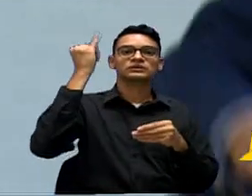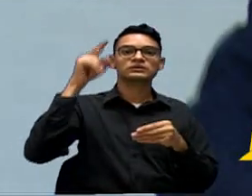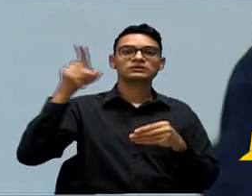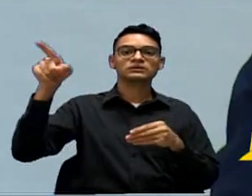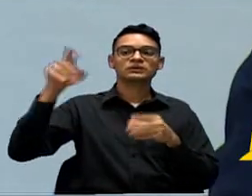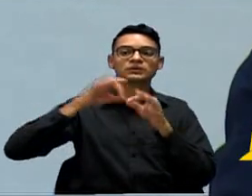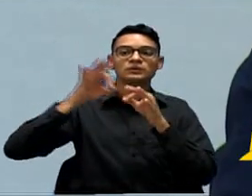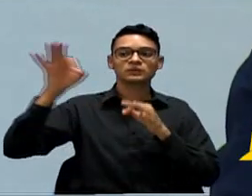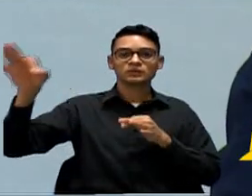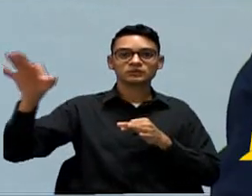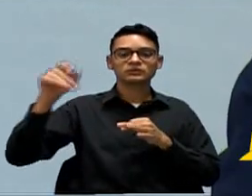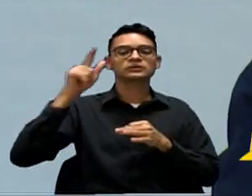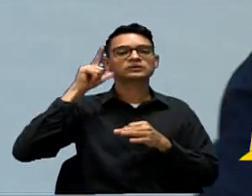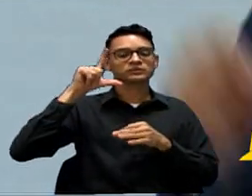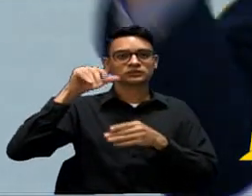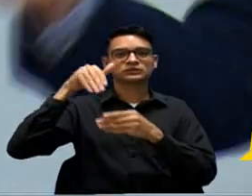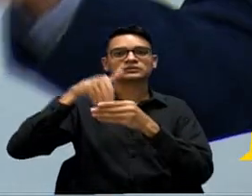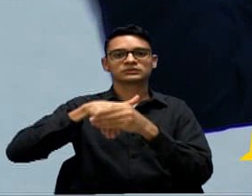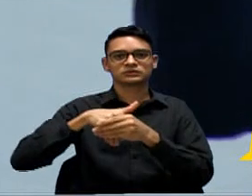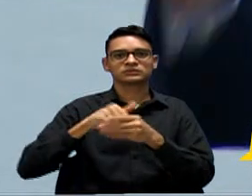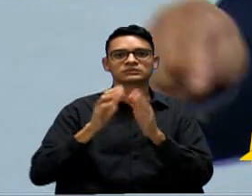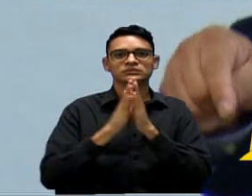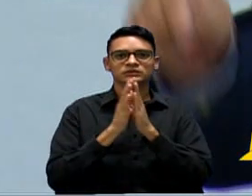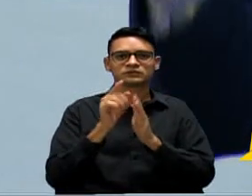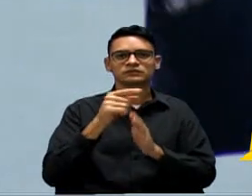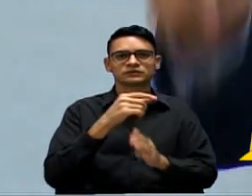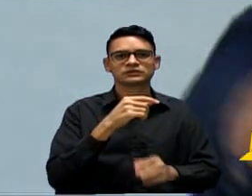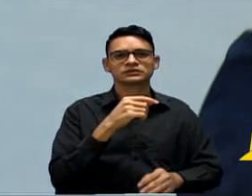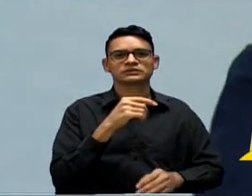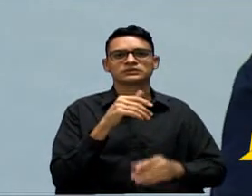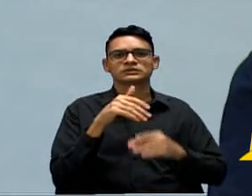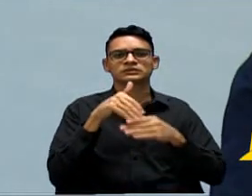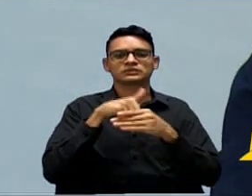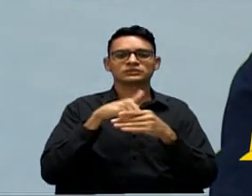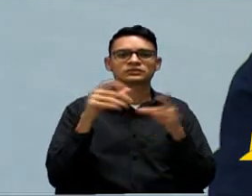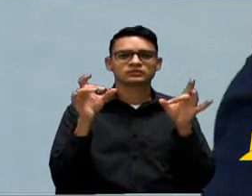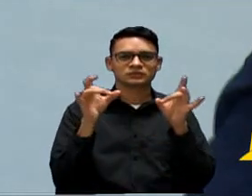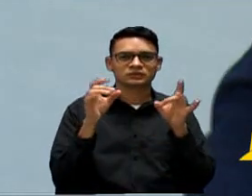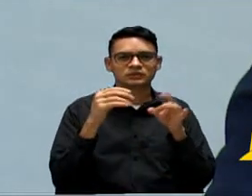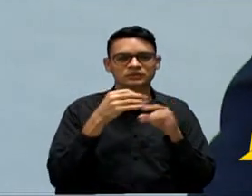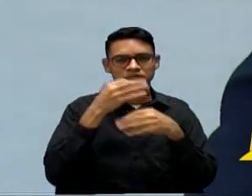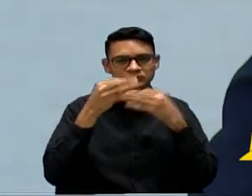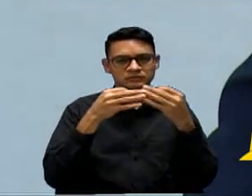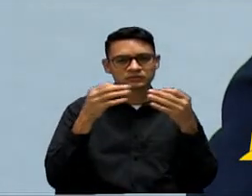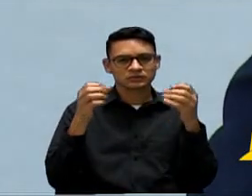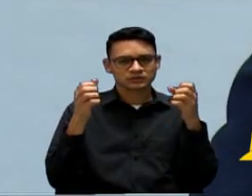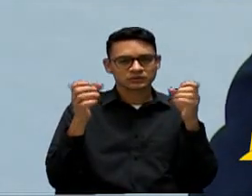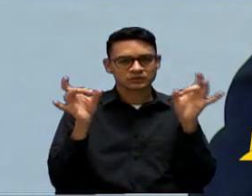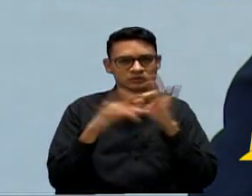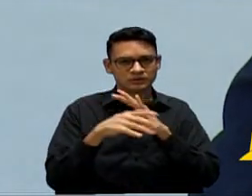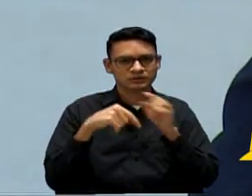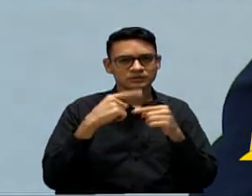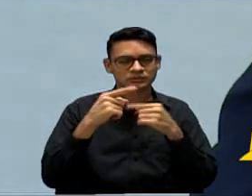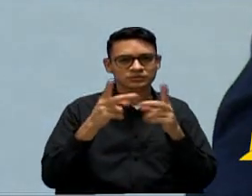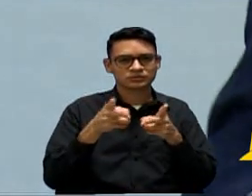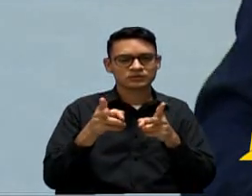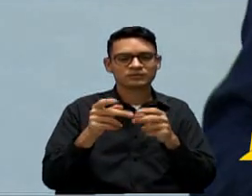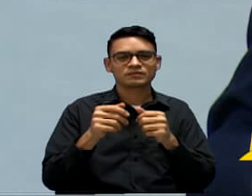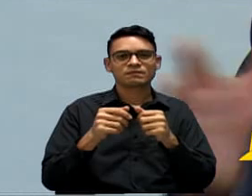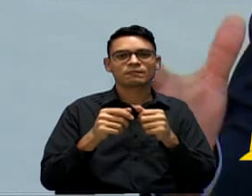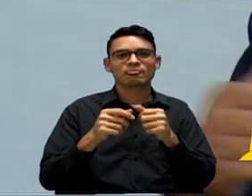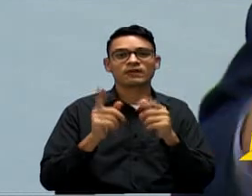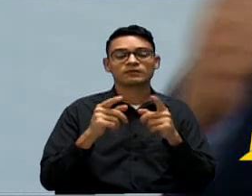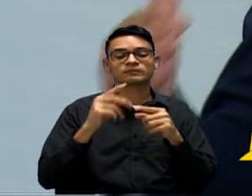poder participar da sessão. Você podia concluir, só para não poder entrar na pauta da segunda discussão. É uma tecnologia importante que nós temos que saber respeitar.